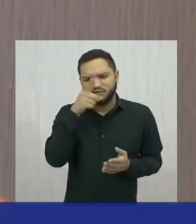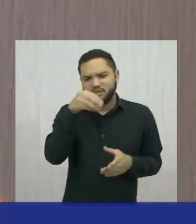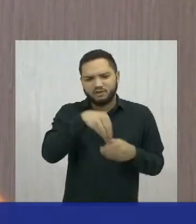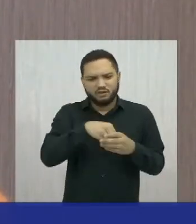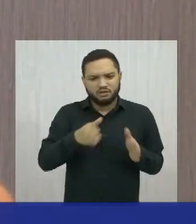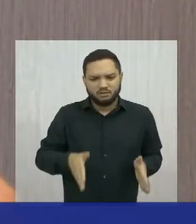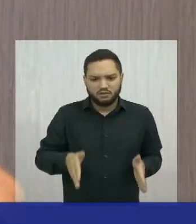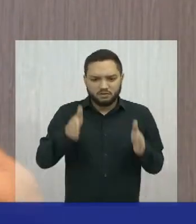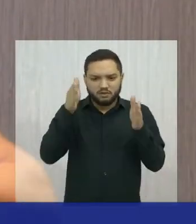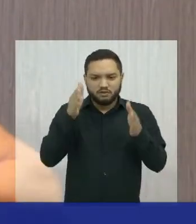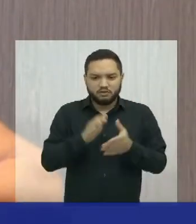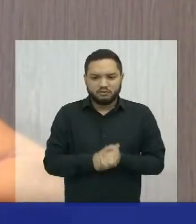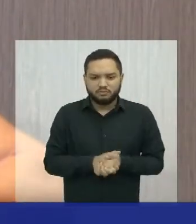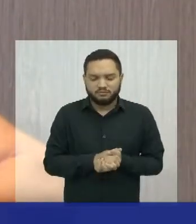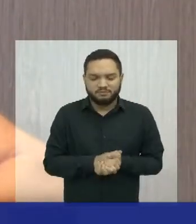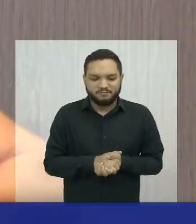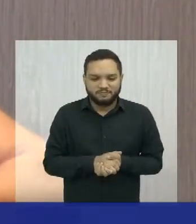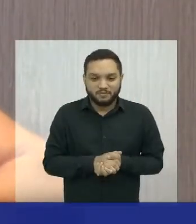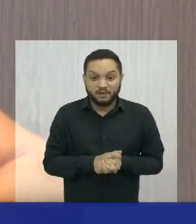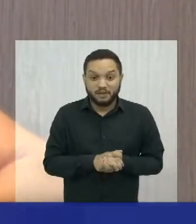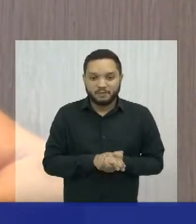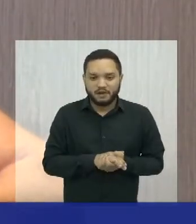população. Então, aqui nós estamos